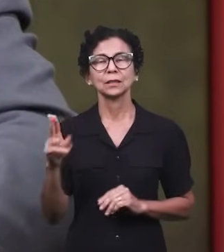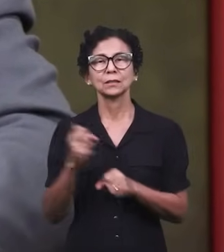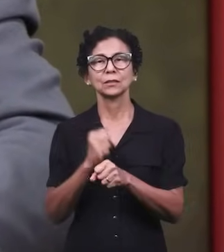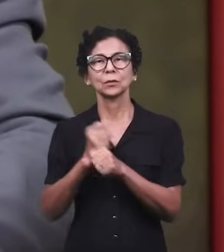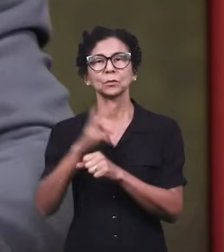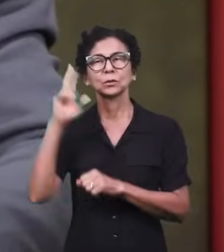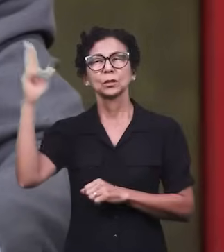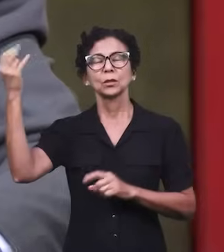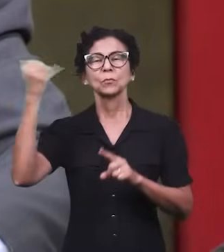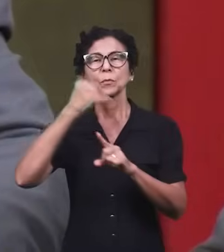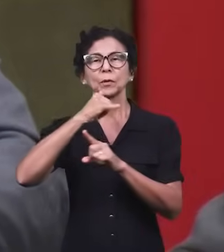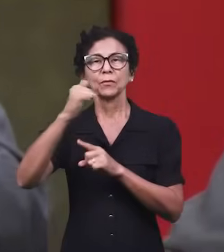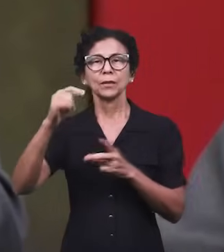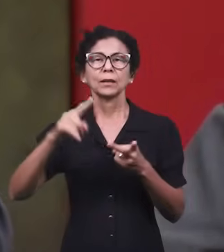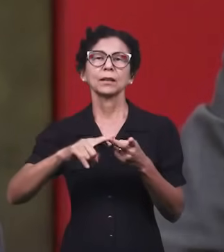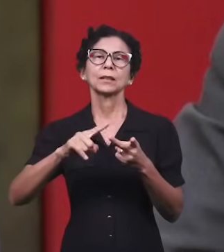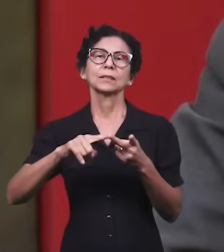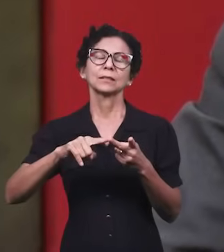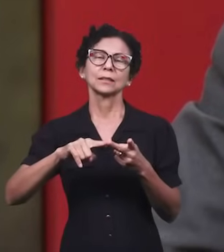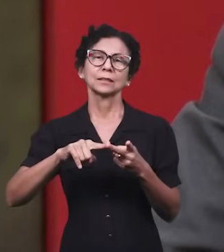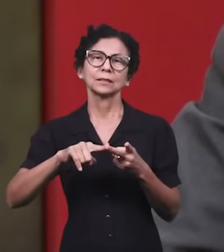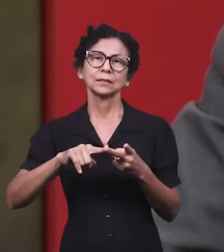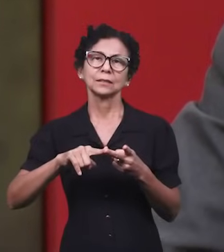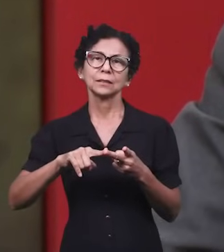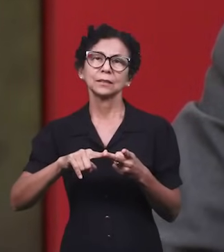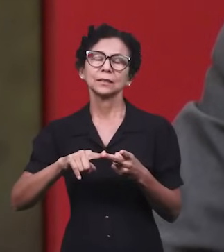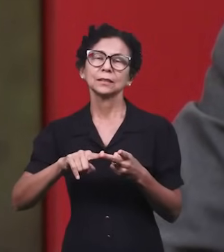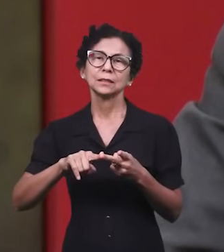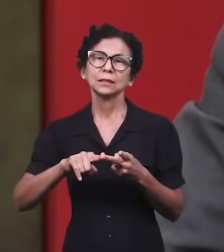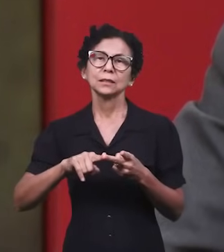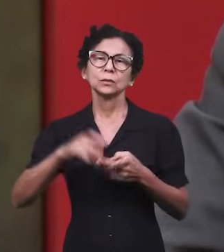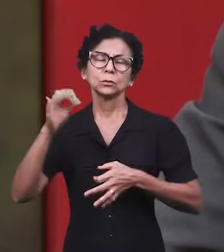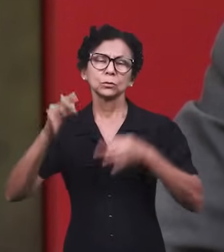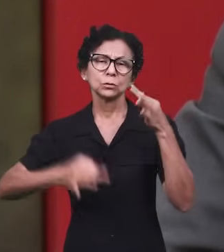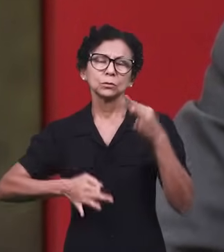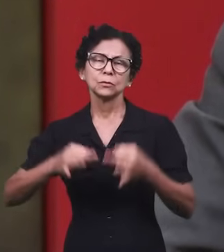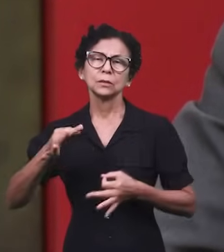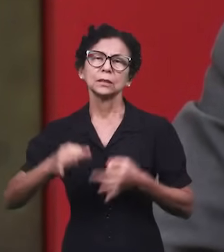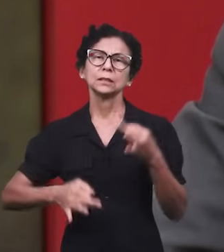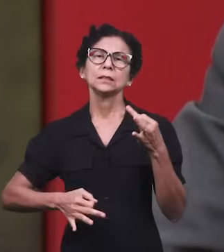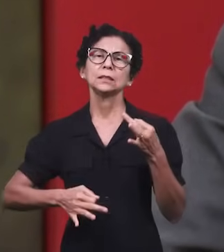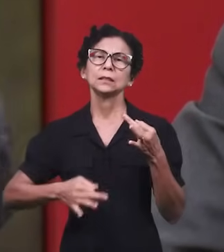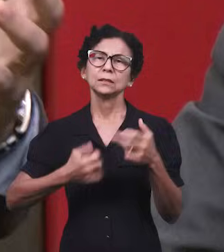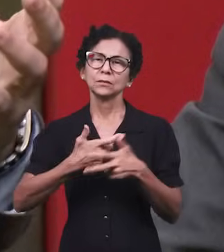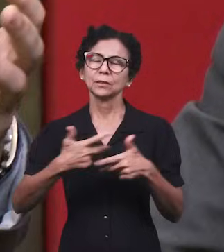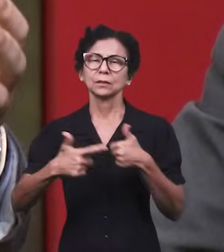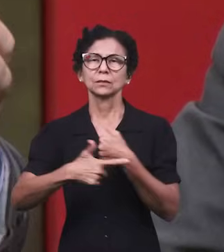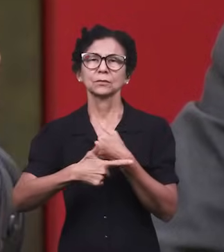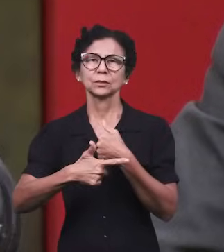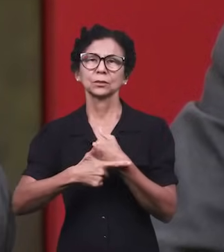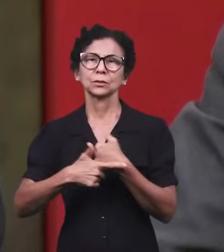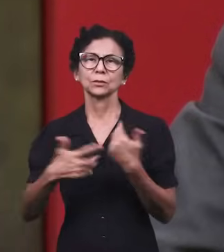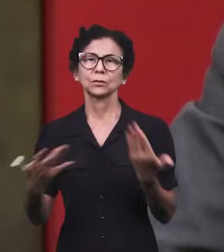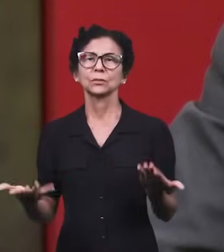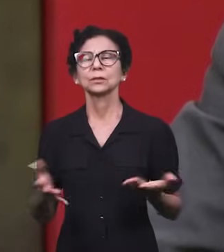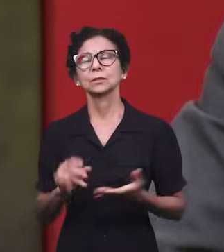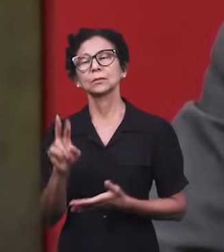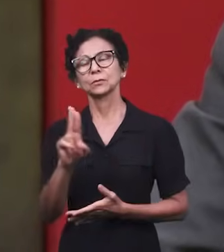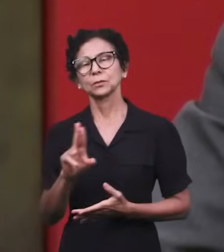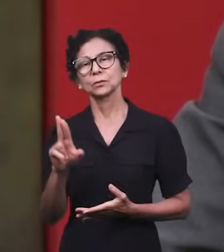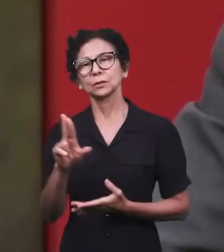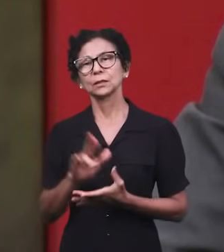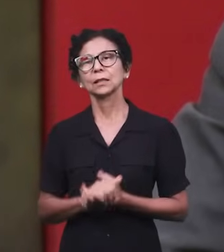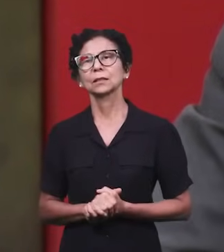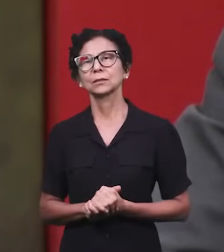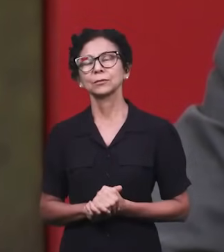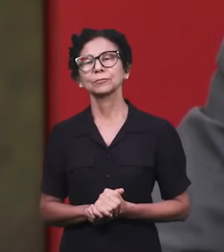Jesus, e aí a gente vê que por aquela oração, aquele menino foi incluído dentro desse projeto maravilhoso, né, de